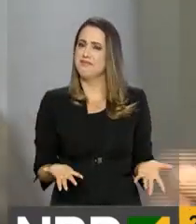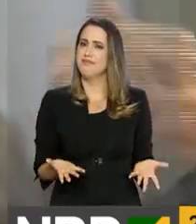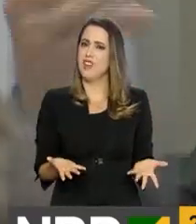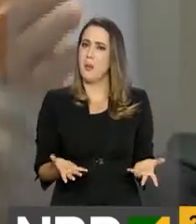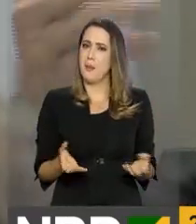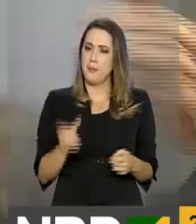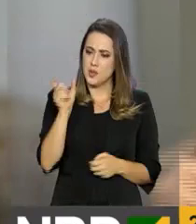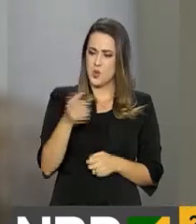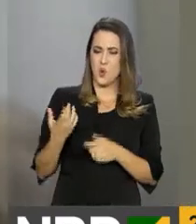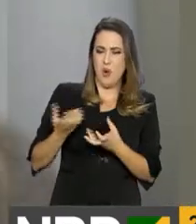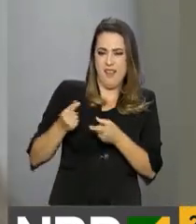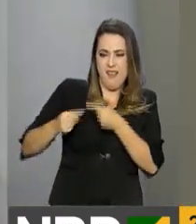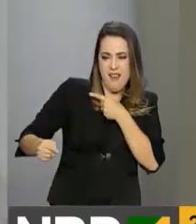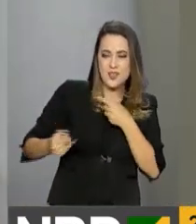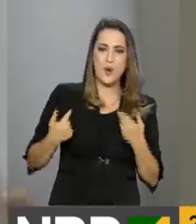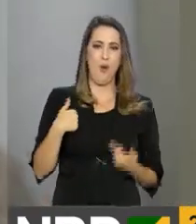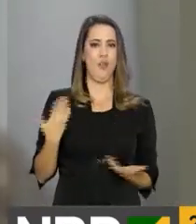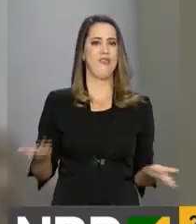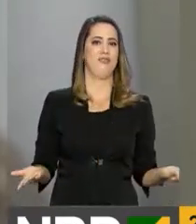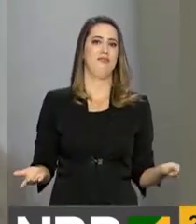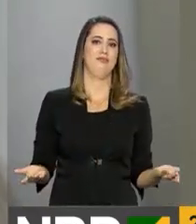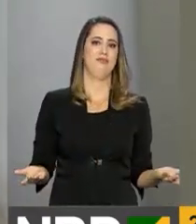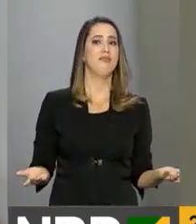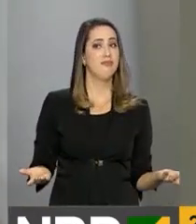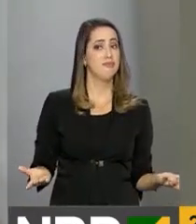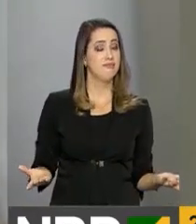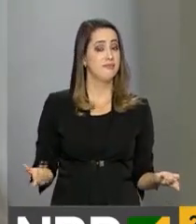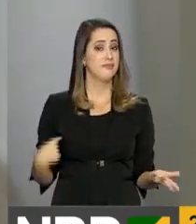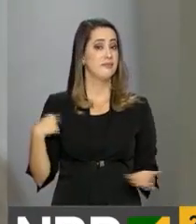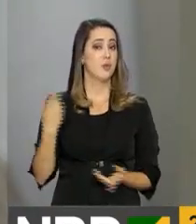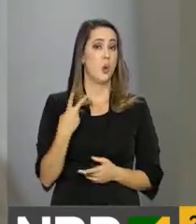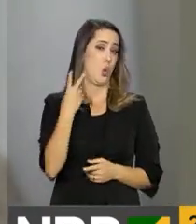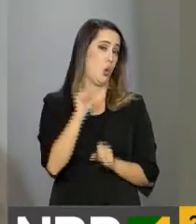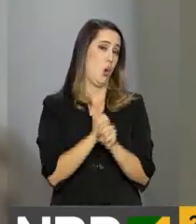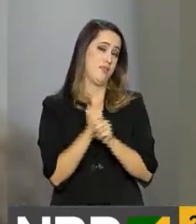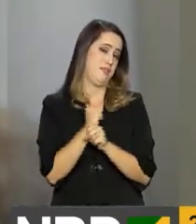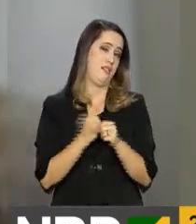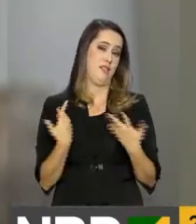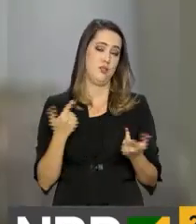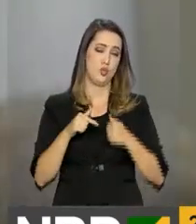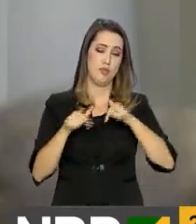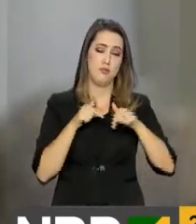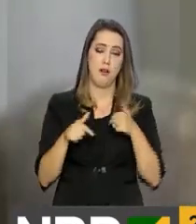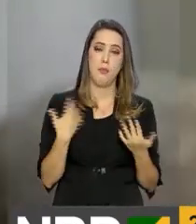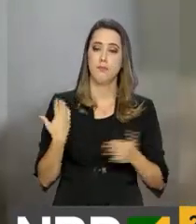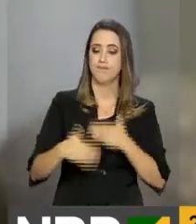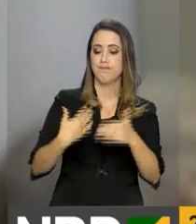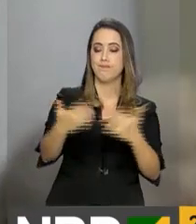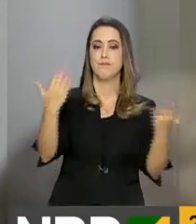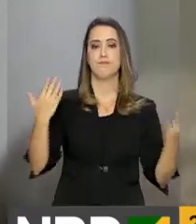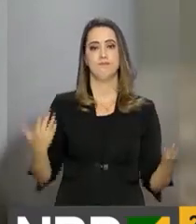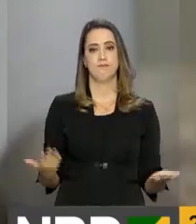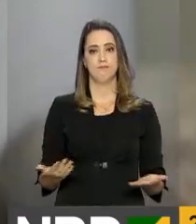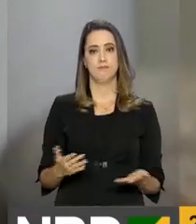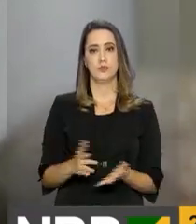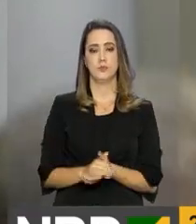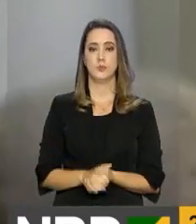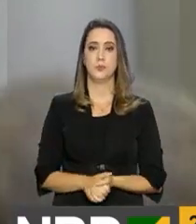quiser opor-se àquilo que nós fizemos nestes menos de 2 anos de governo, não é